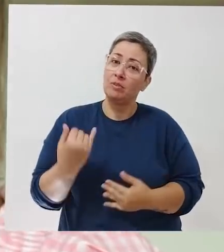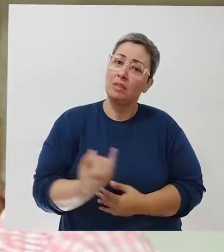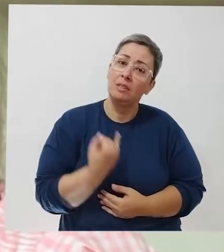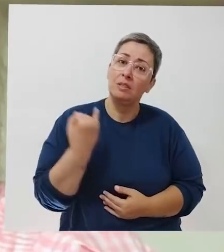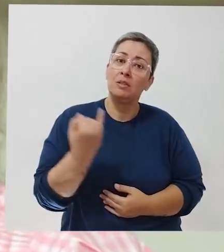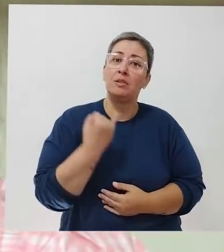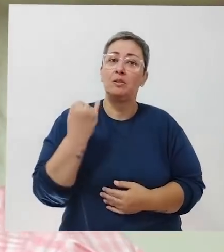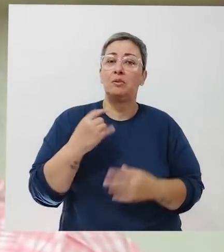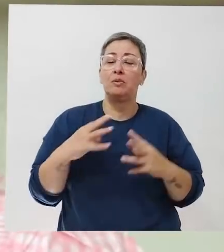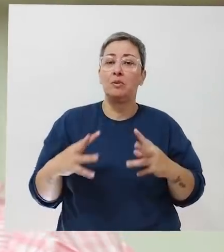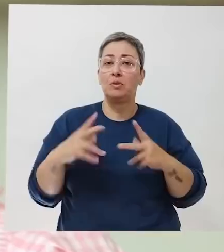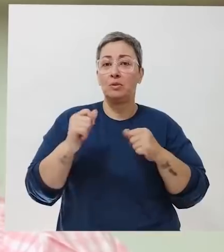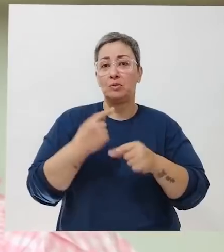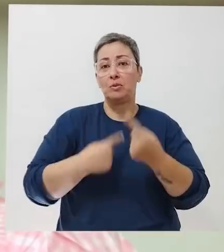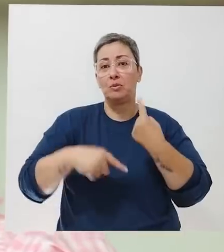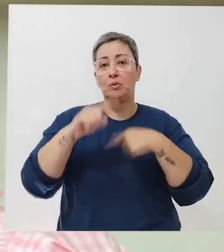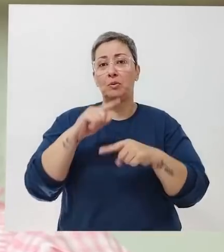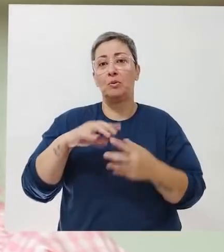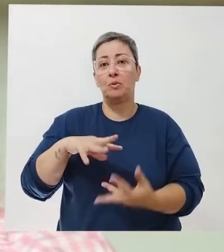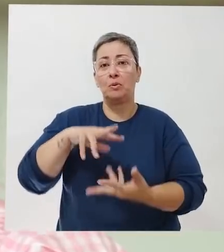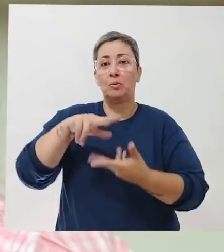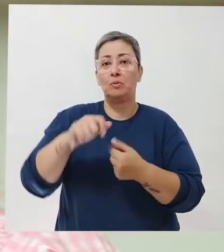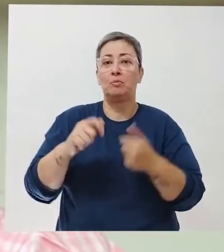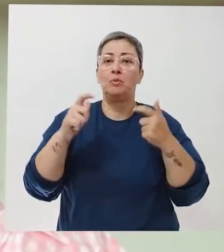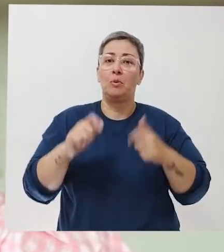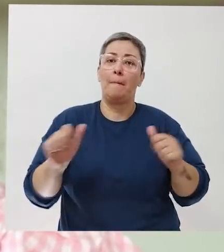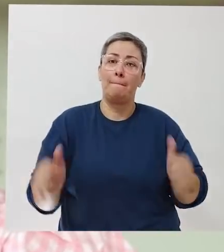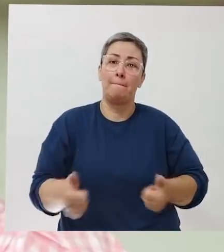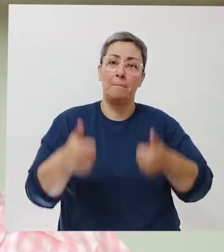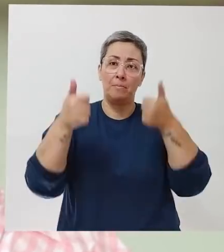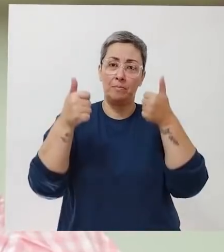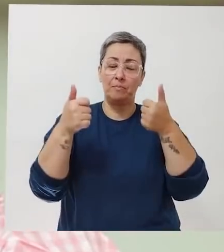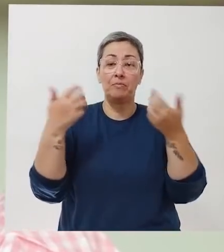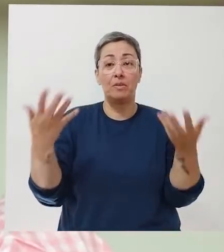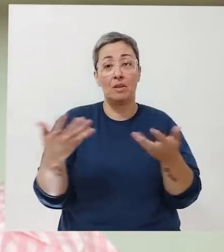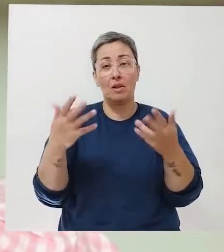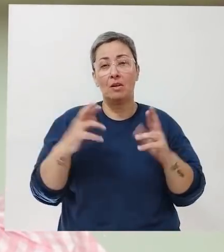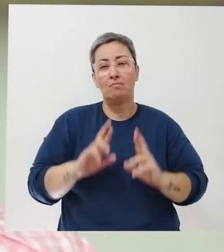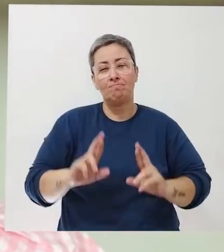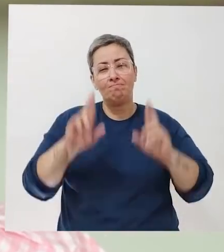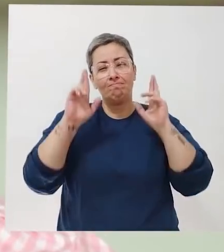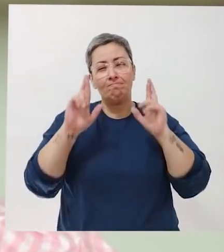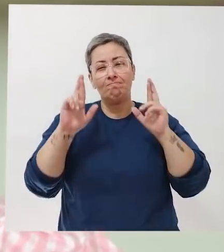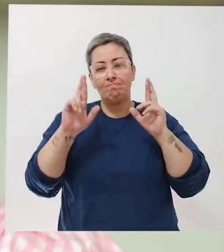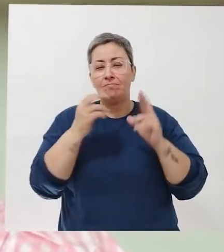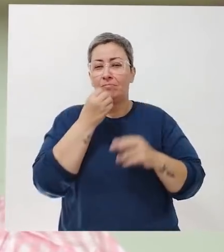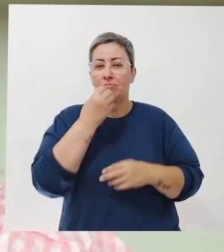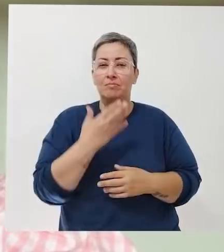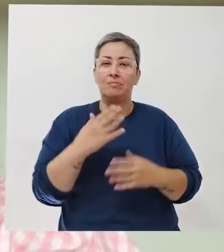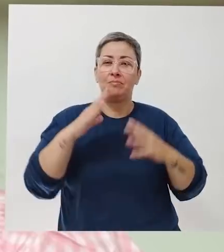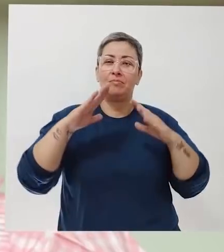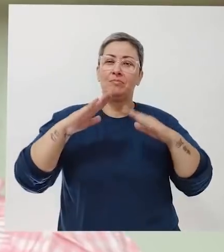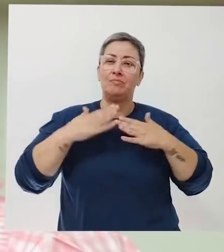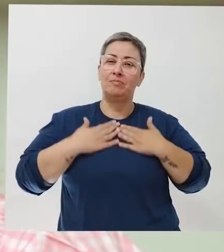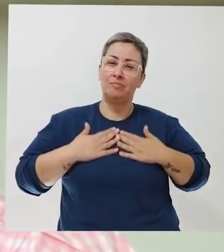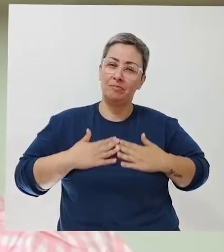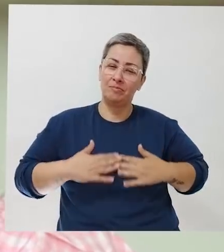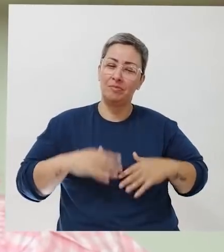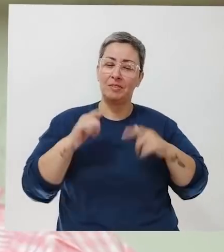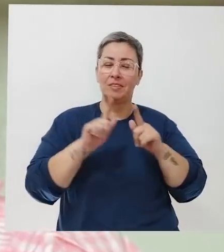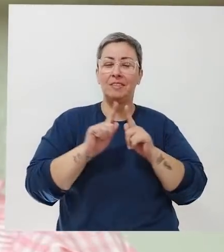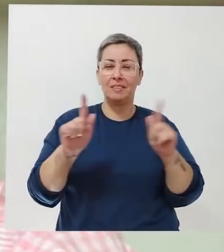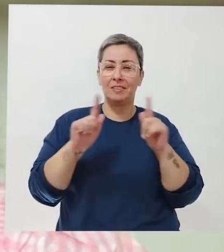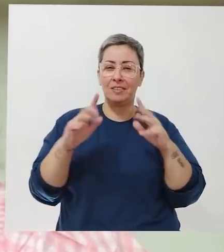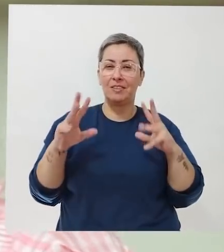sobre como somos importantes para transformar o mundo num lugar bem melhor. Eu desejo um ótimo